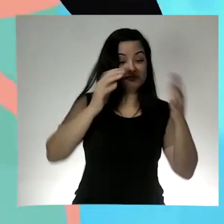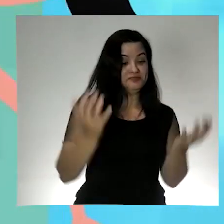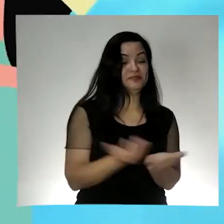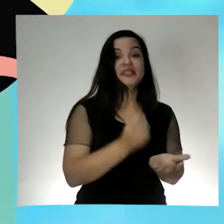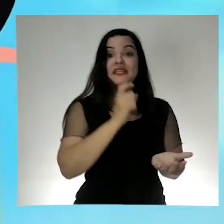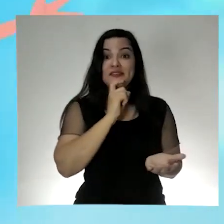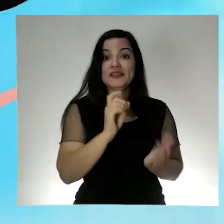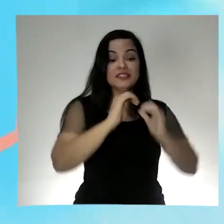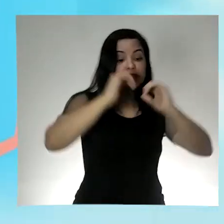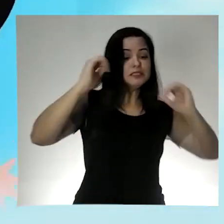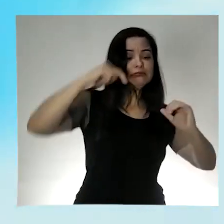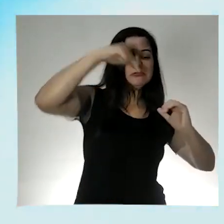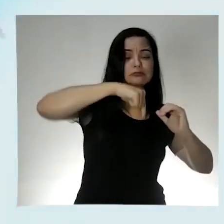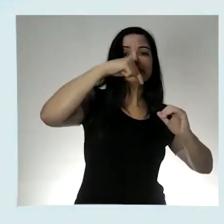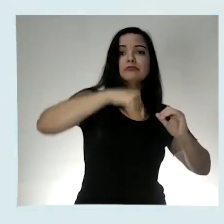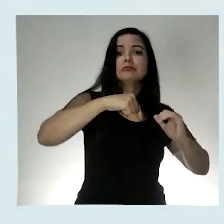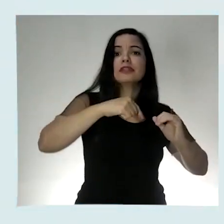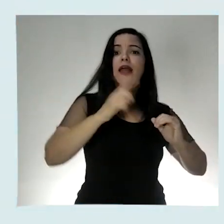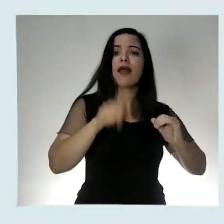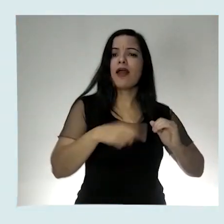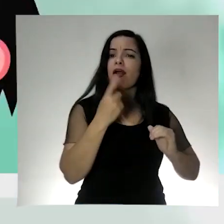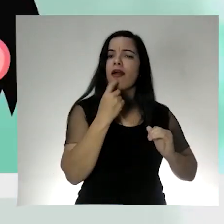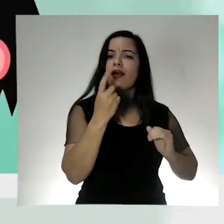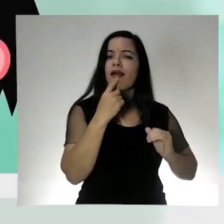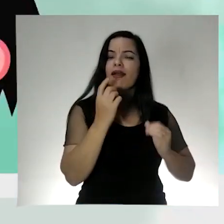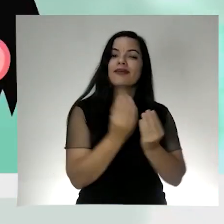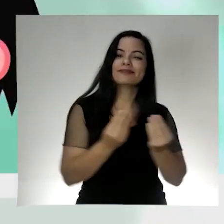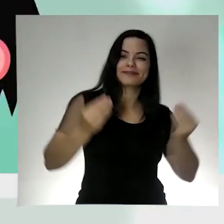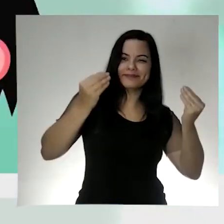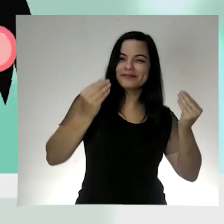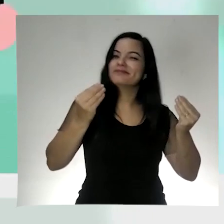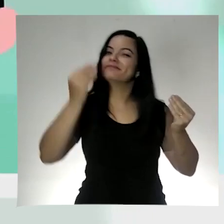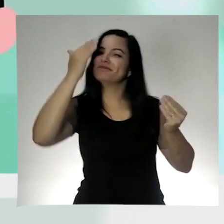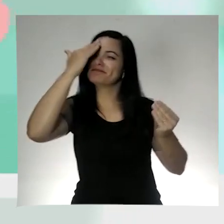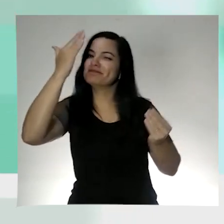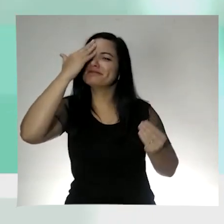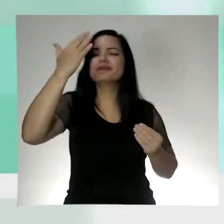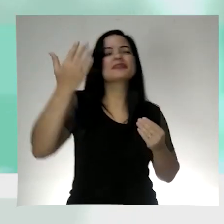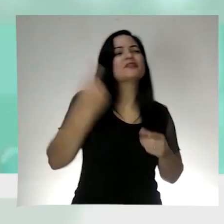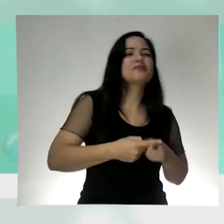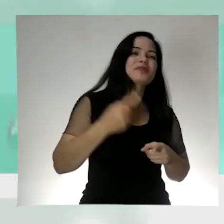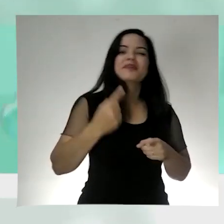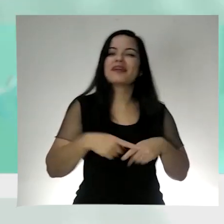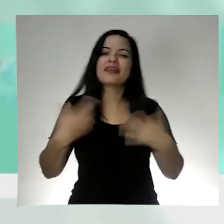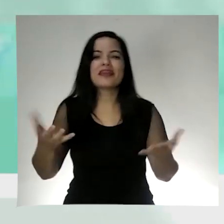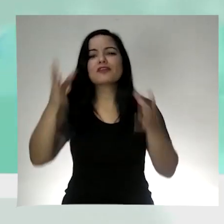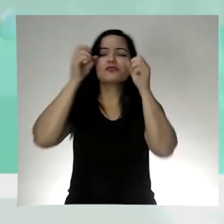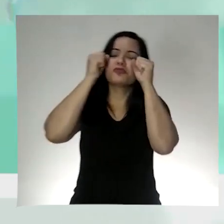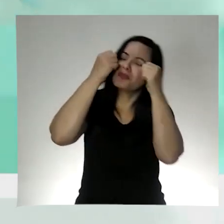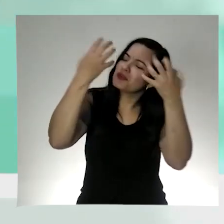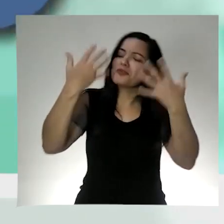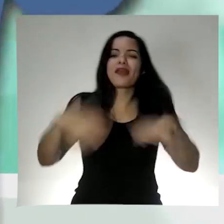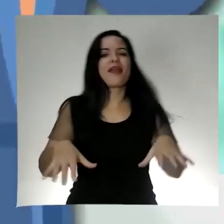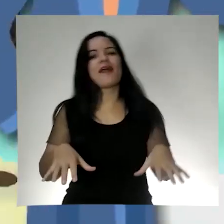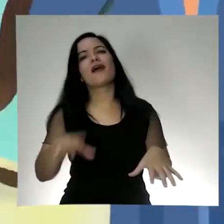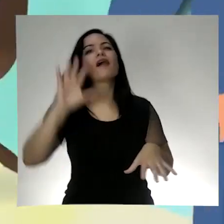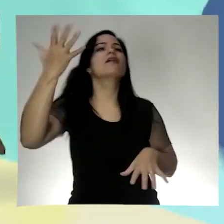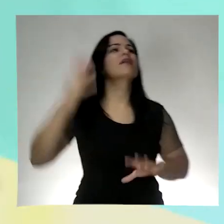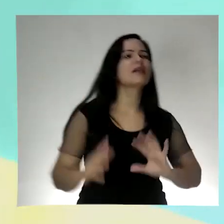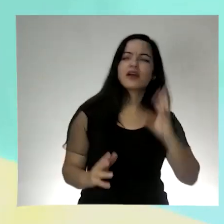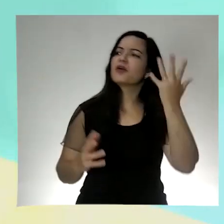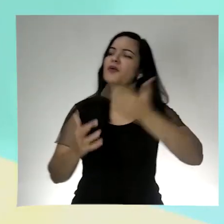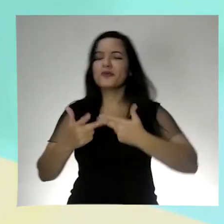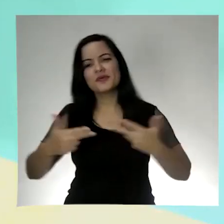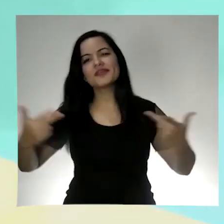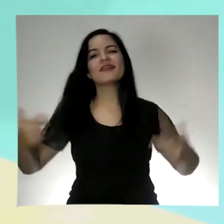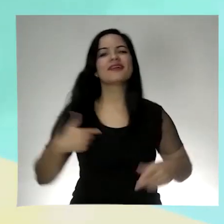a melancia. Eu quero saber, não quero dormir. O que